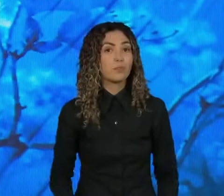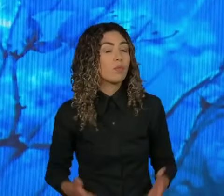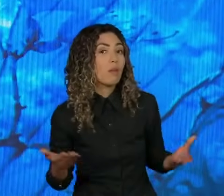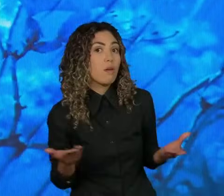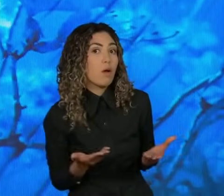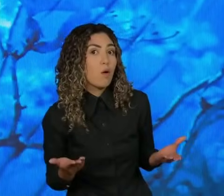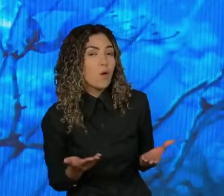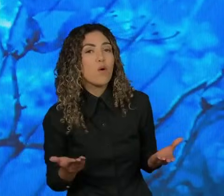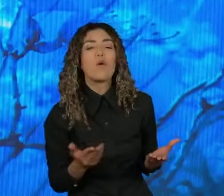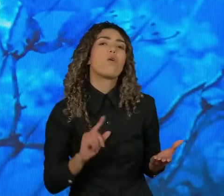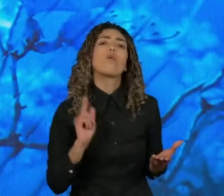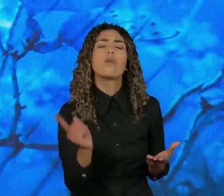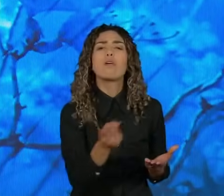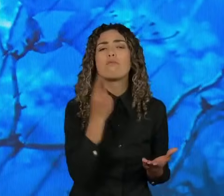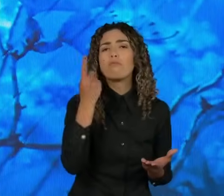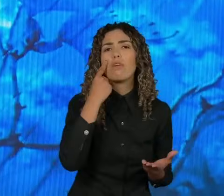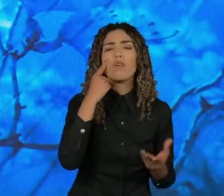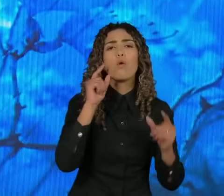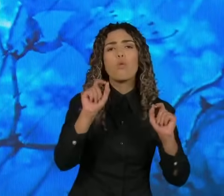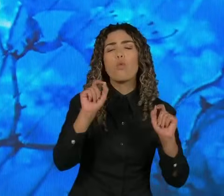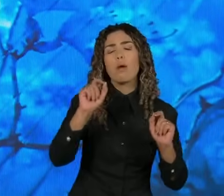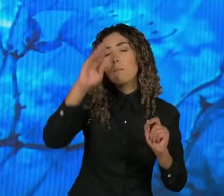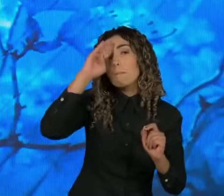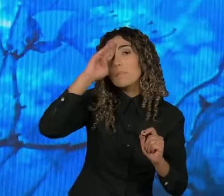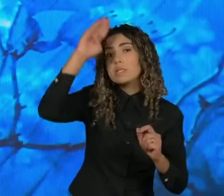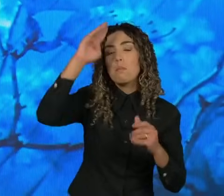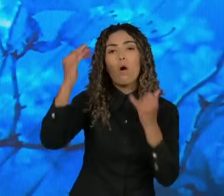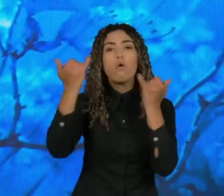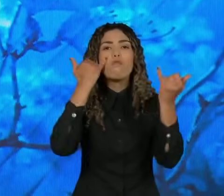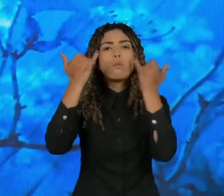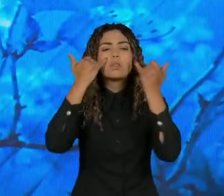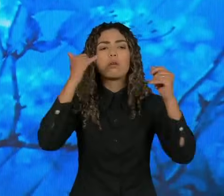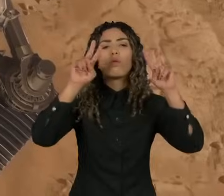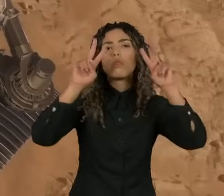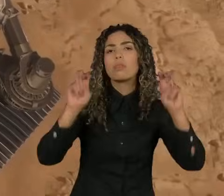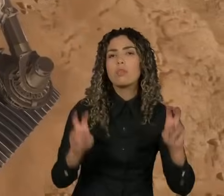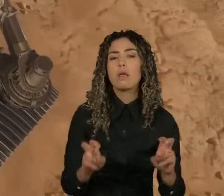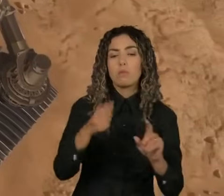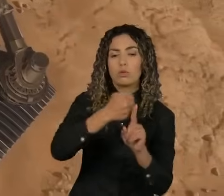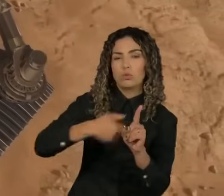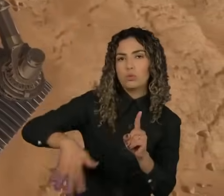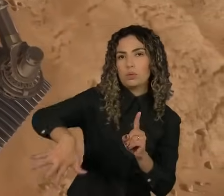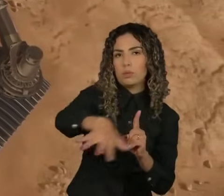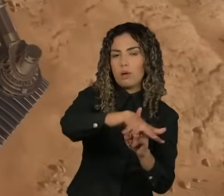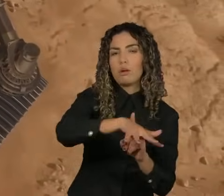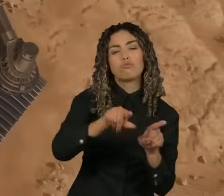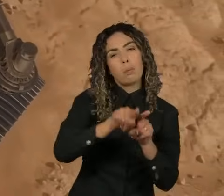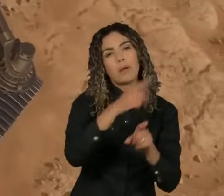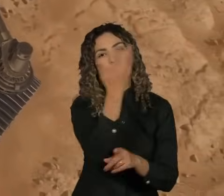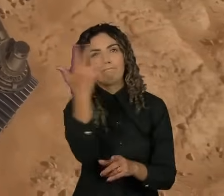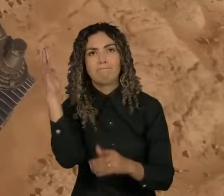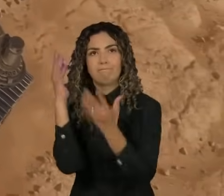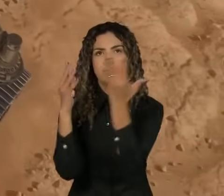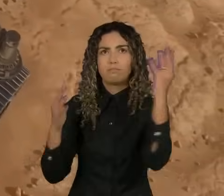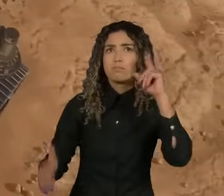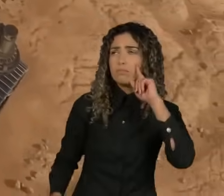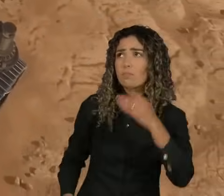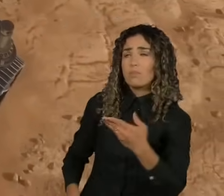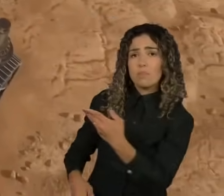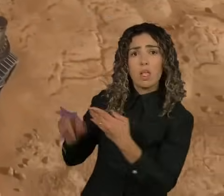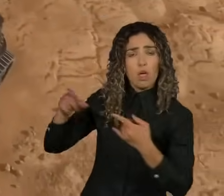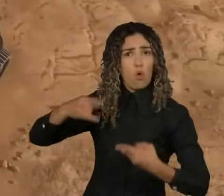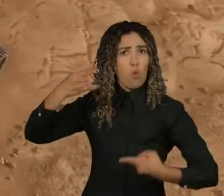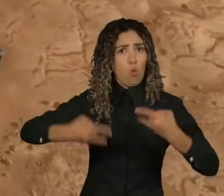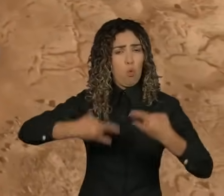Agora vamos conferir algumas das principais notícias da área socioambiental. O robô Perseverance da